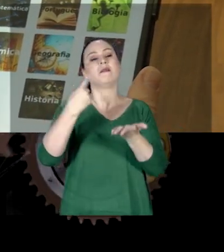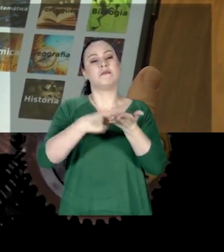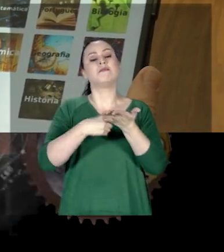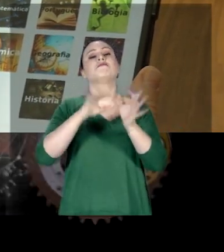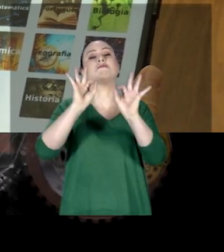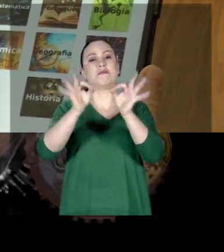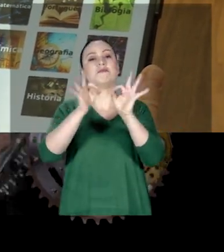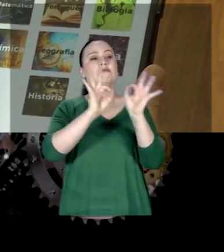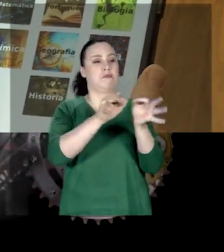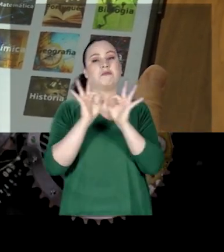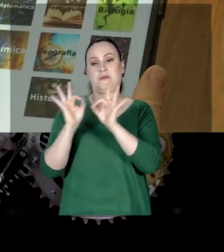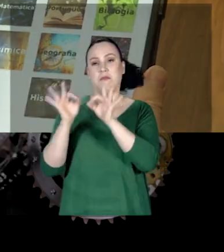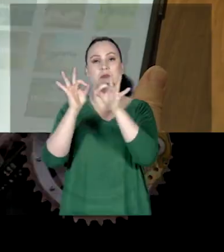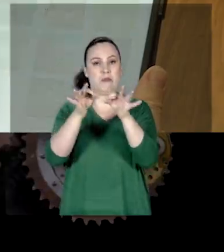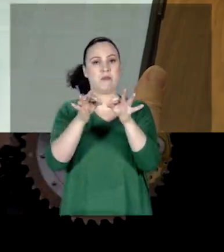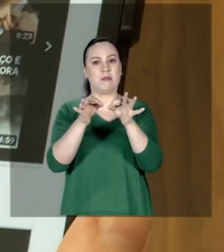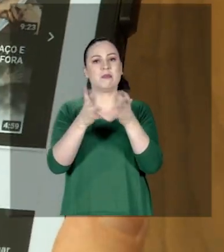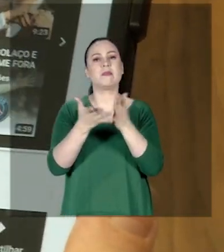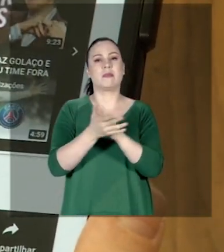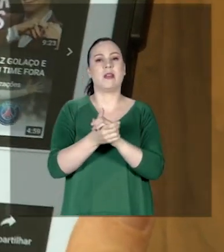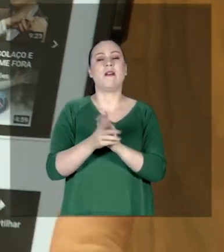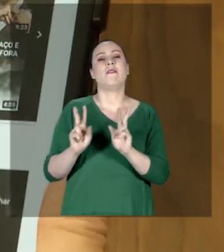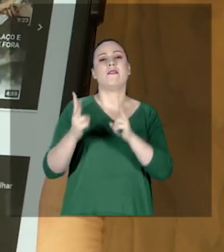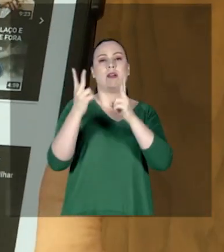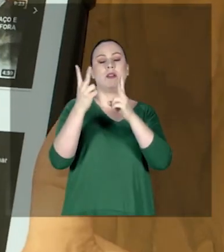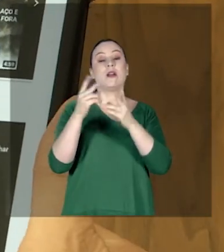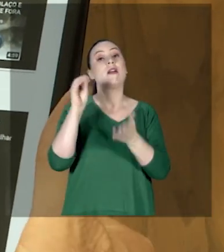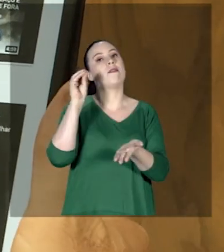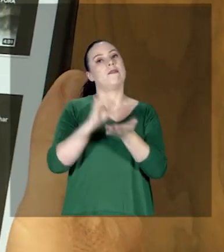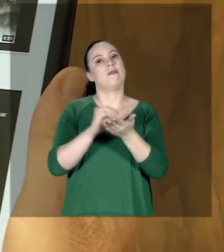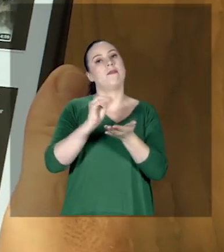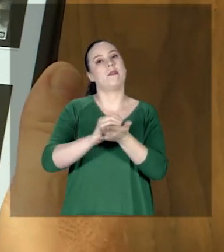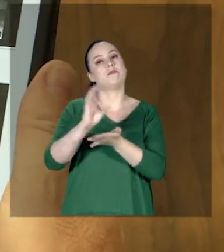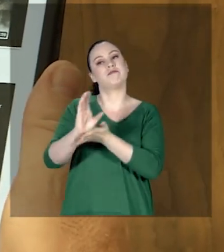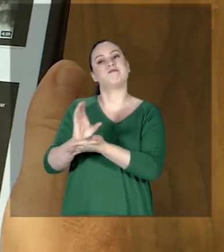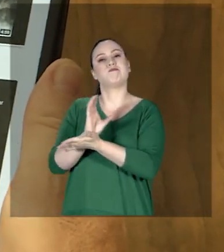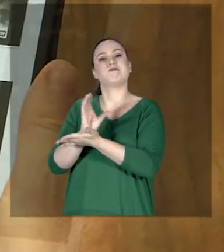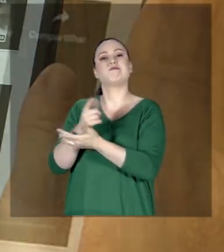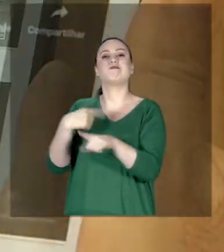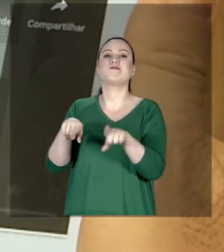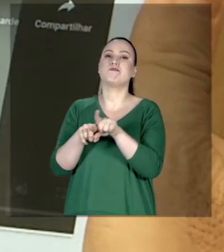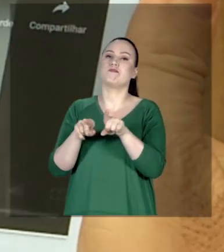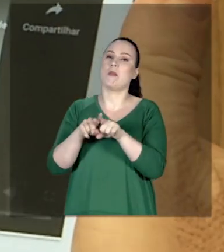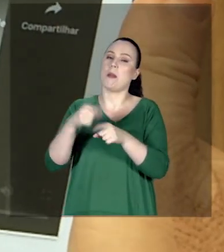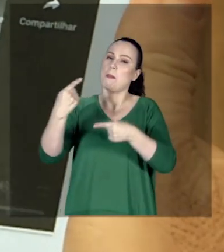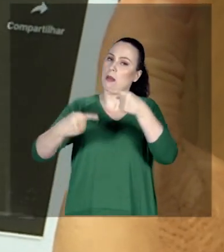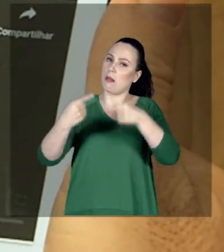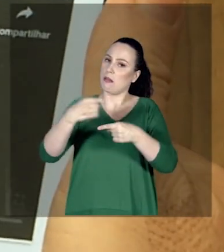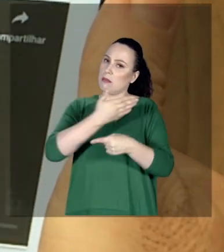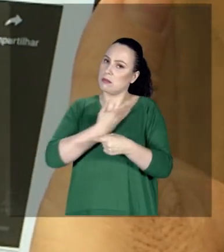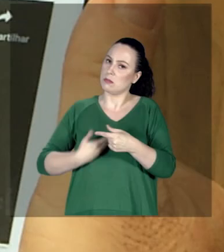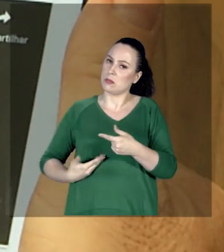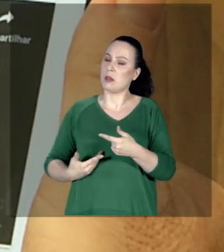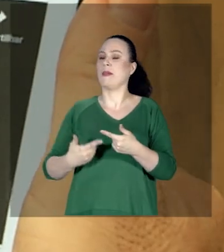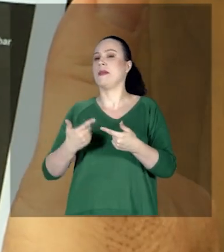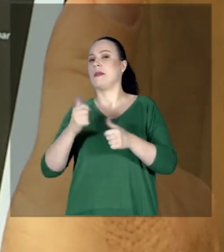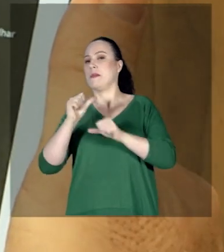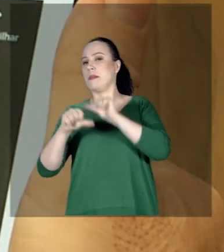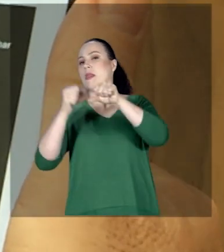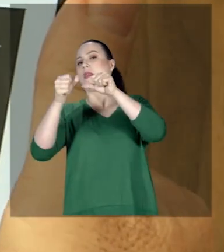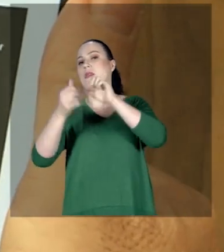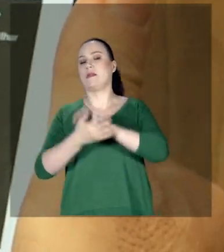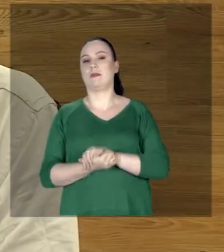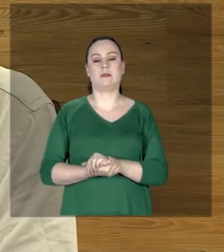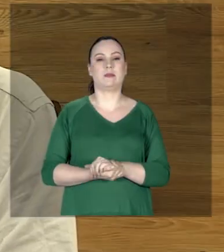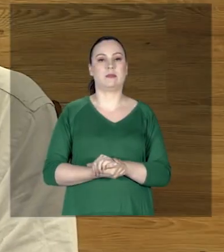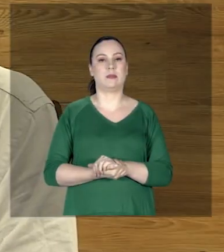em cada área do conhecimento. Há grande valor no produto. Falta recurso para fazer dele uma política pública.